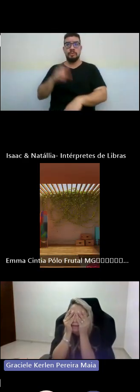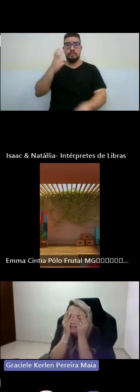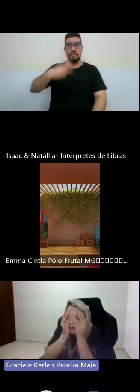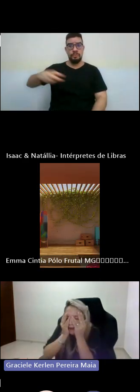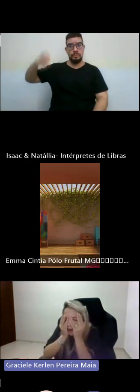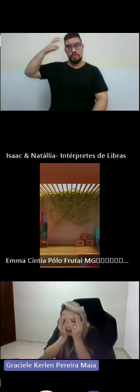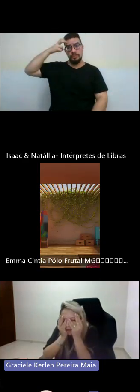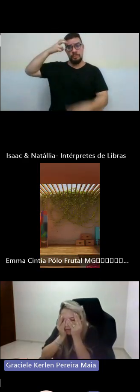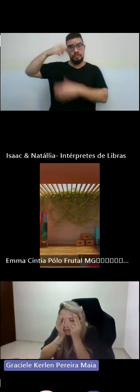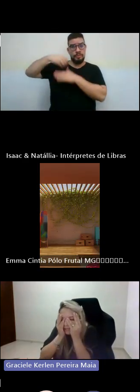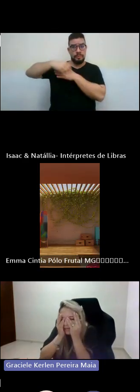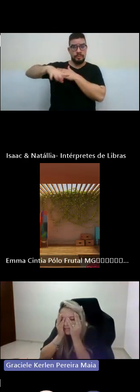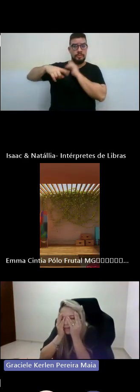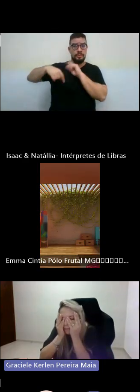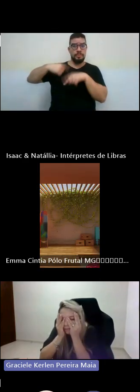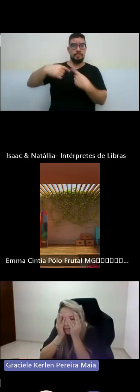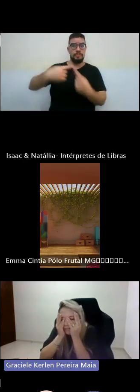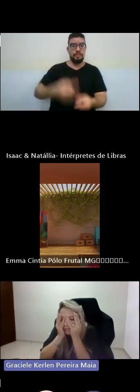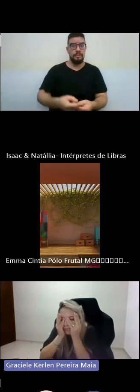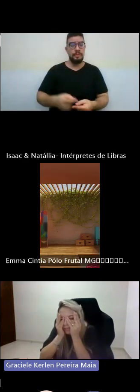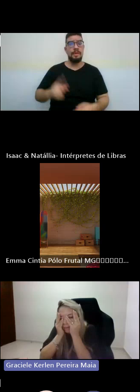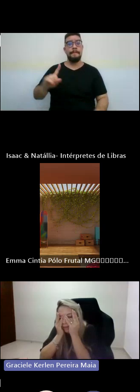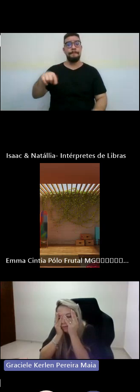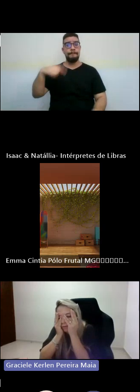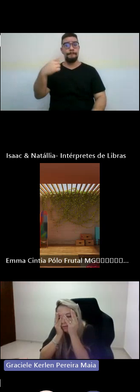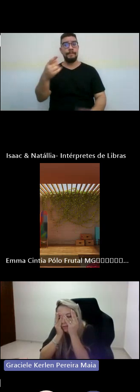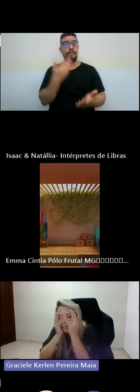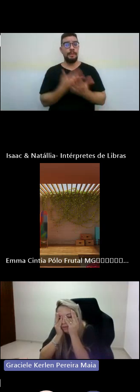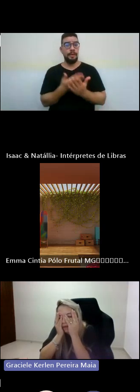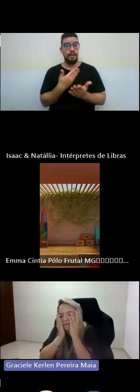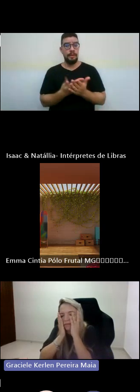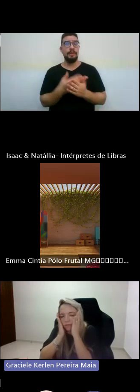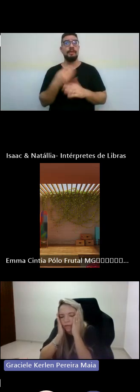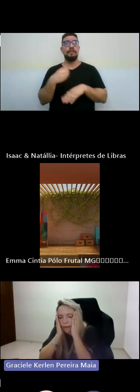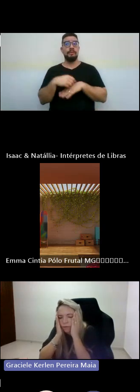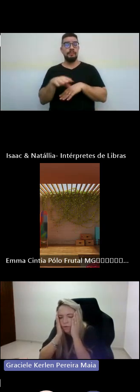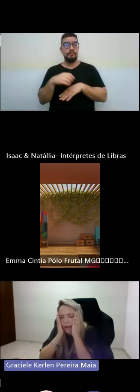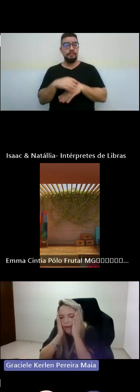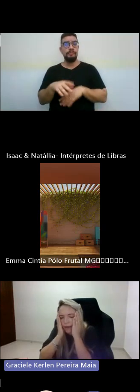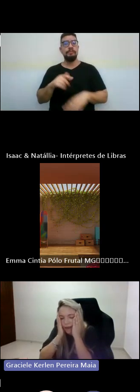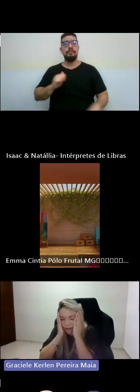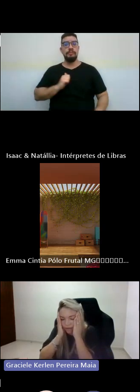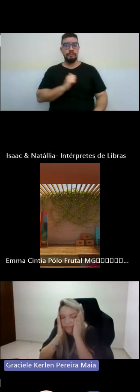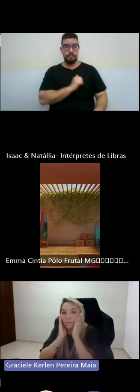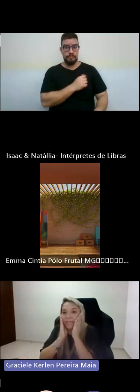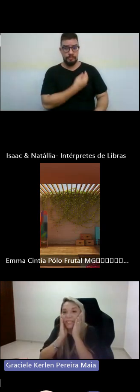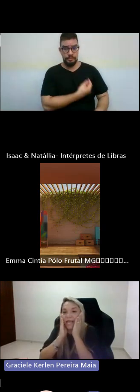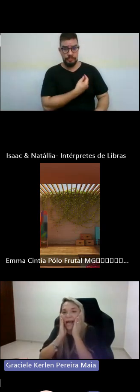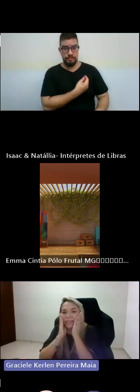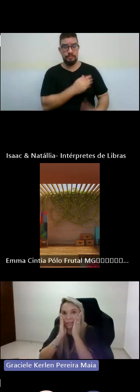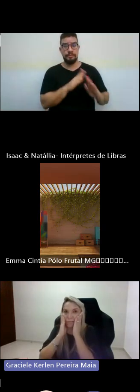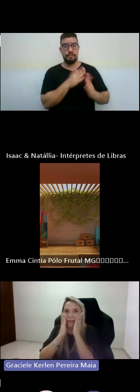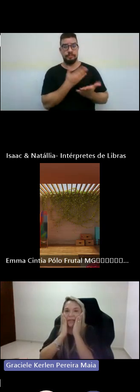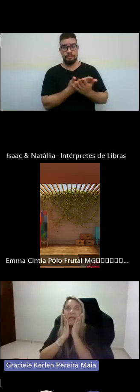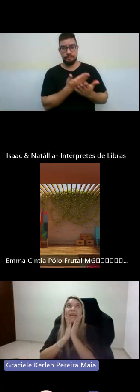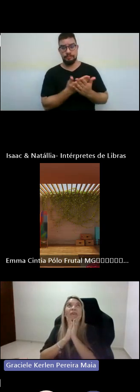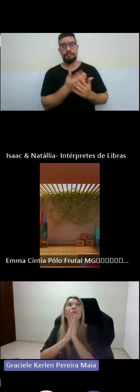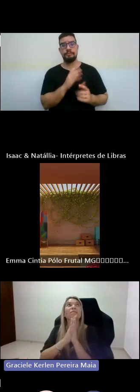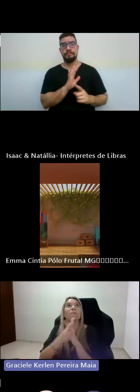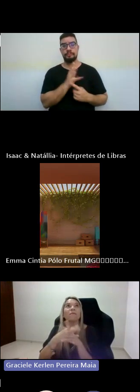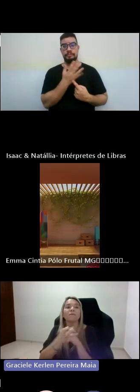na próxima aula eu vou trazer para vocês. Na Escola Vida eu trabalho com com a disciplina de arte